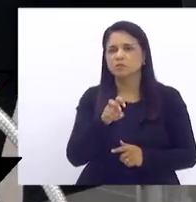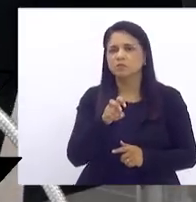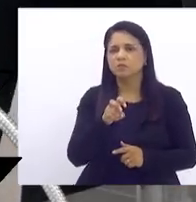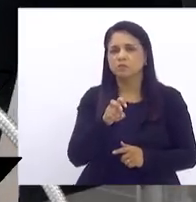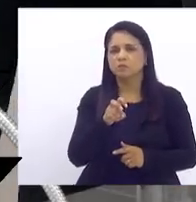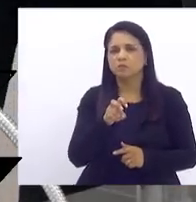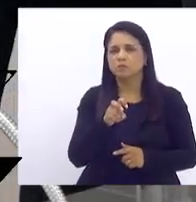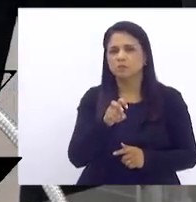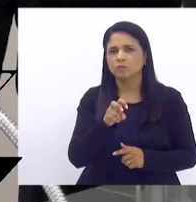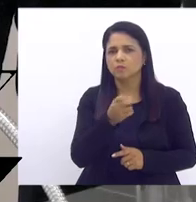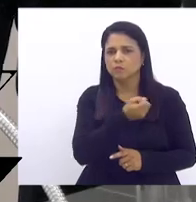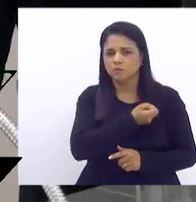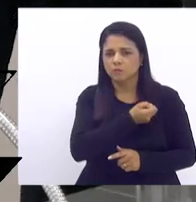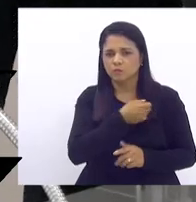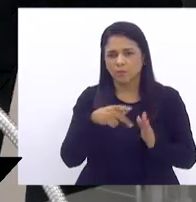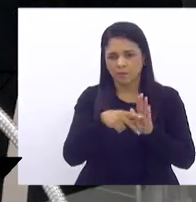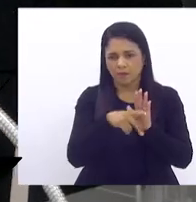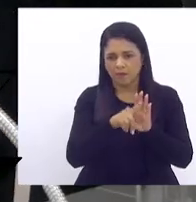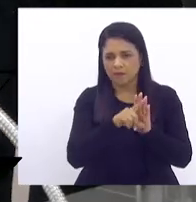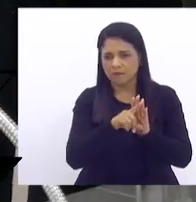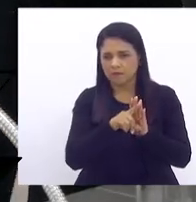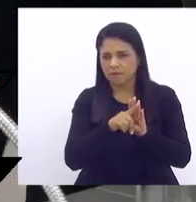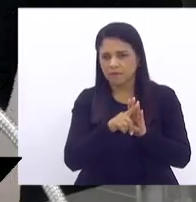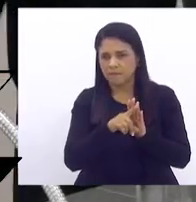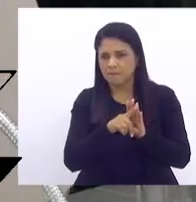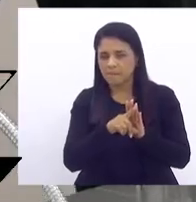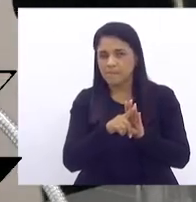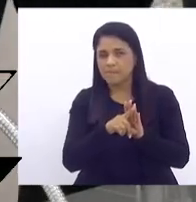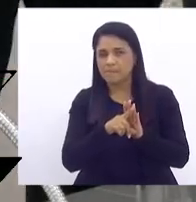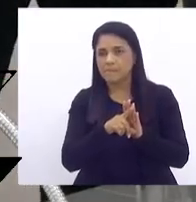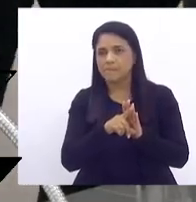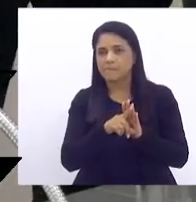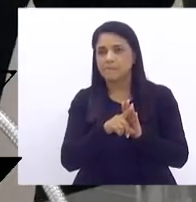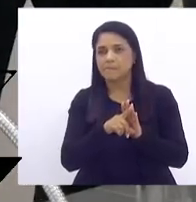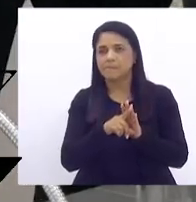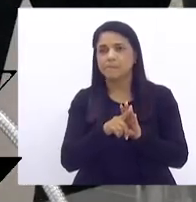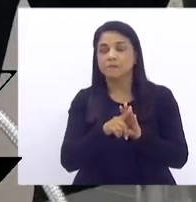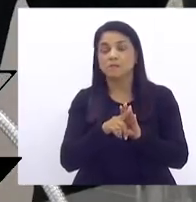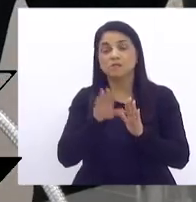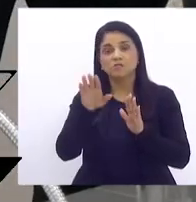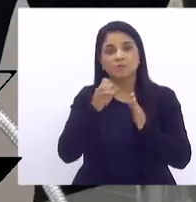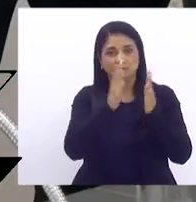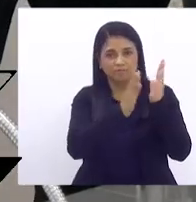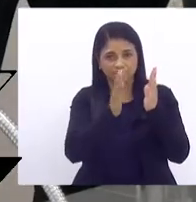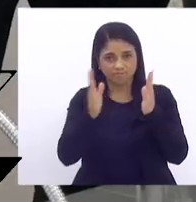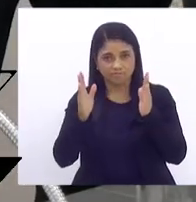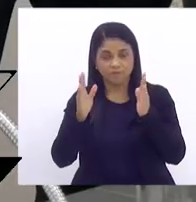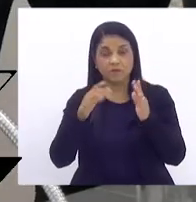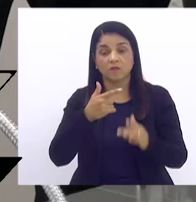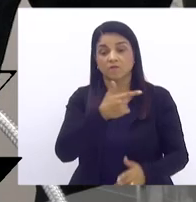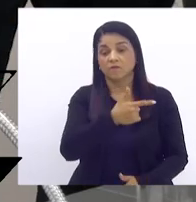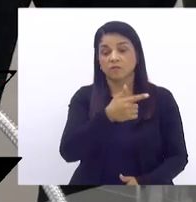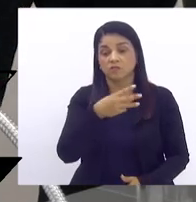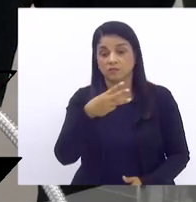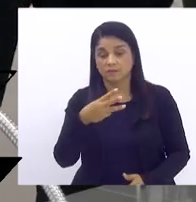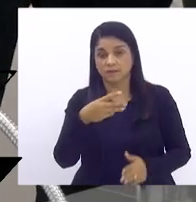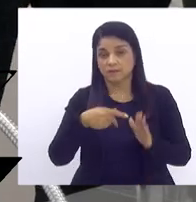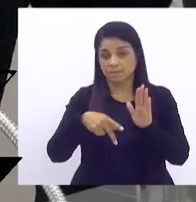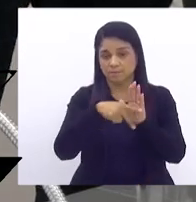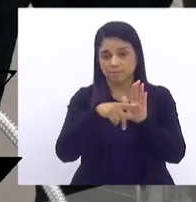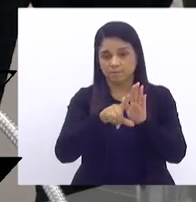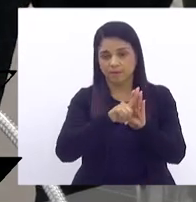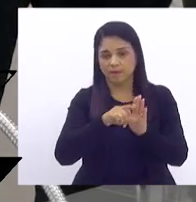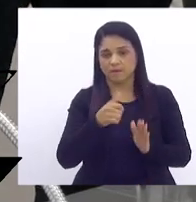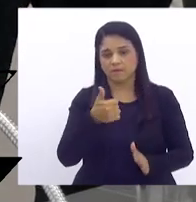vou... A gente já havia... superado, vou chamar o trabalho da ordem e cantar o projeto 23 da pauta. Trata-se do